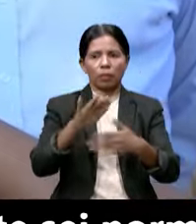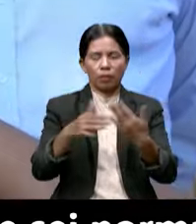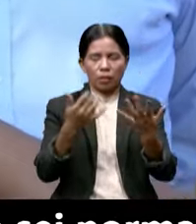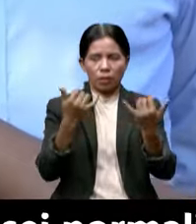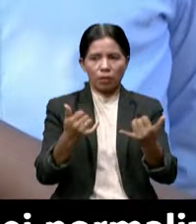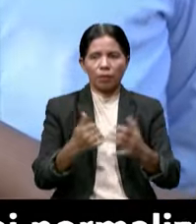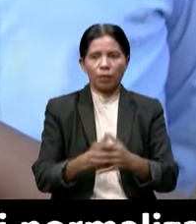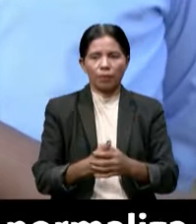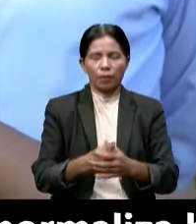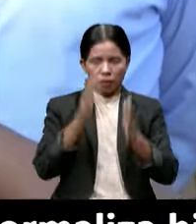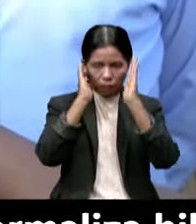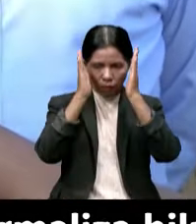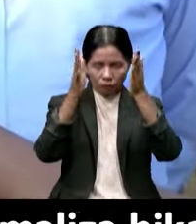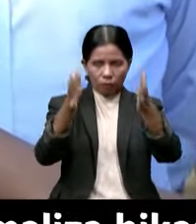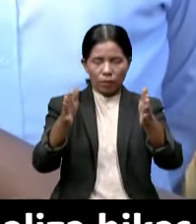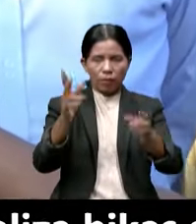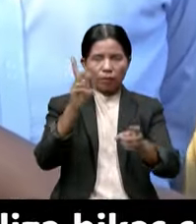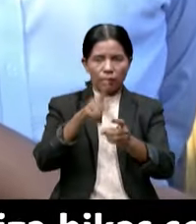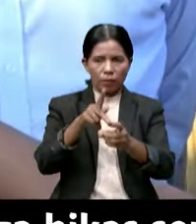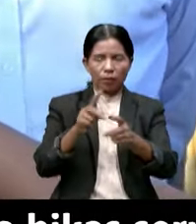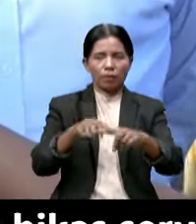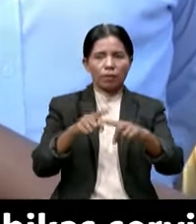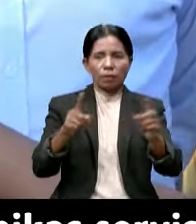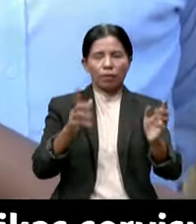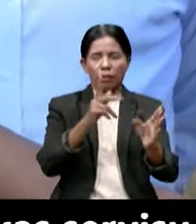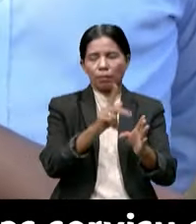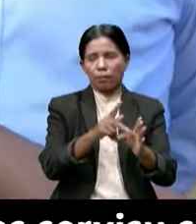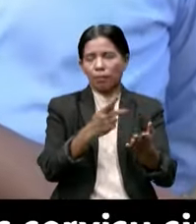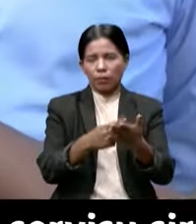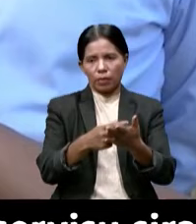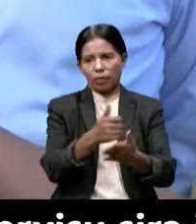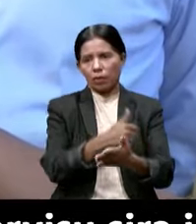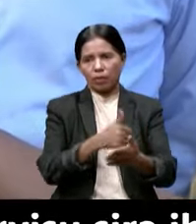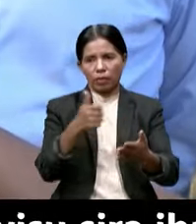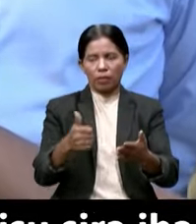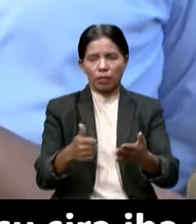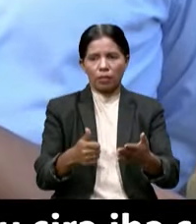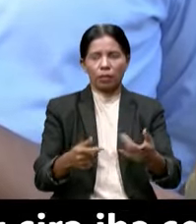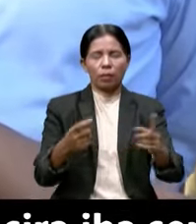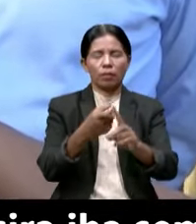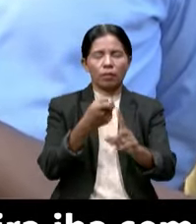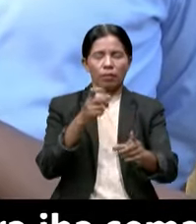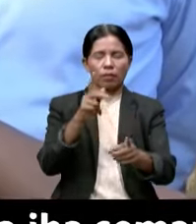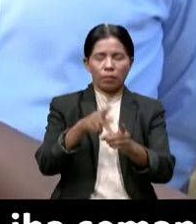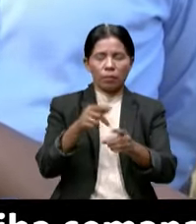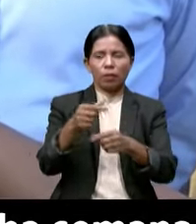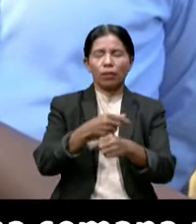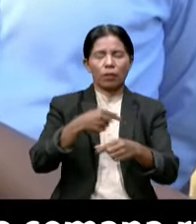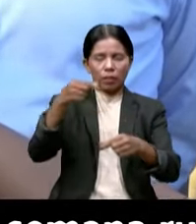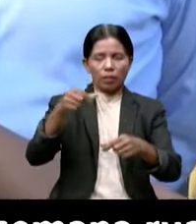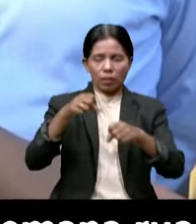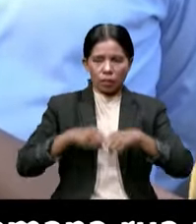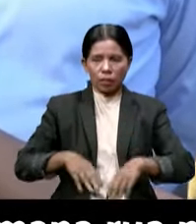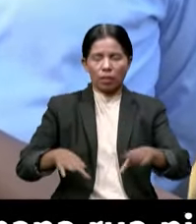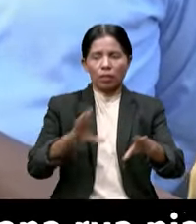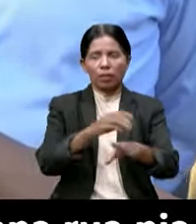dá fokus ba Greater Sunrise, mas bem mos projeto sira se selo exploração mina ou gas nia ia tasilar no